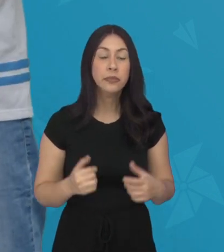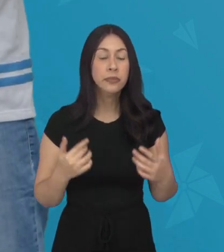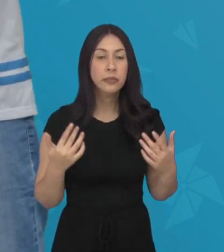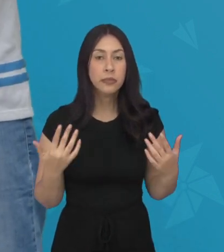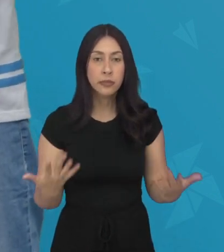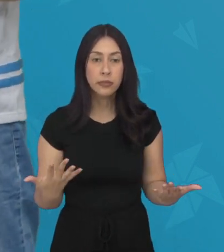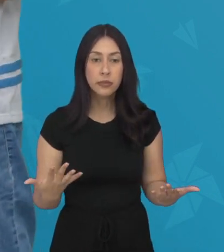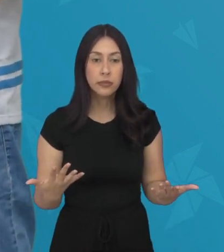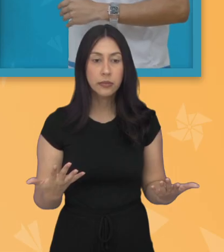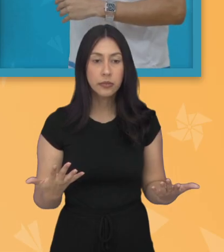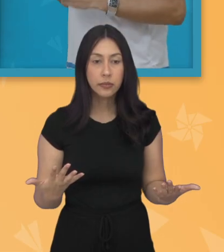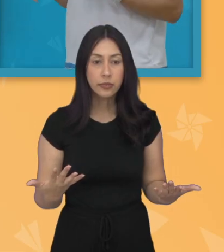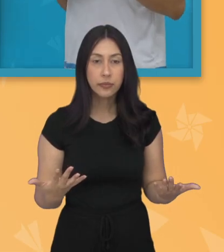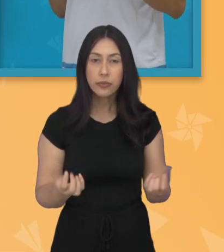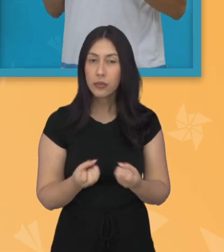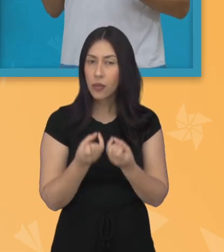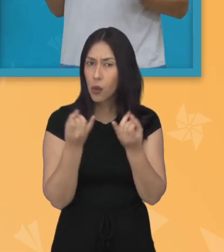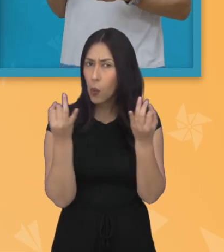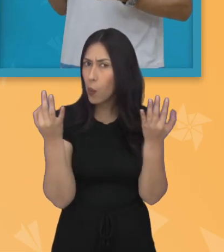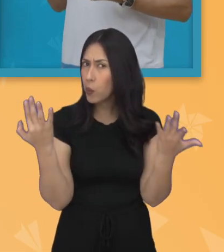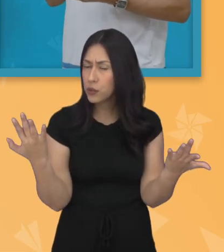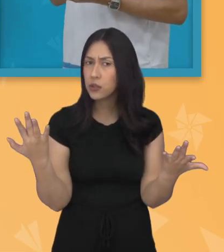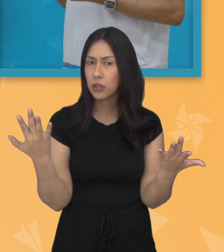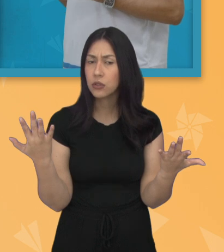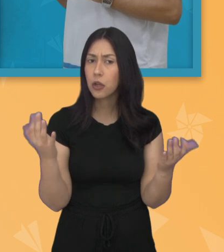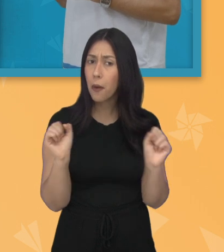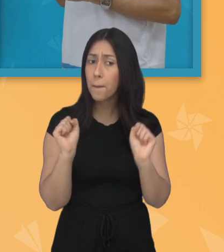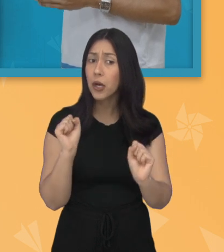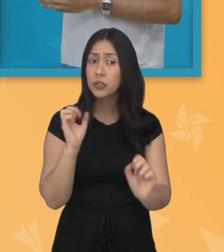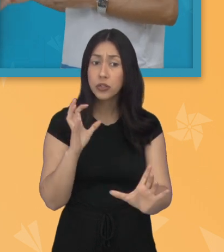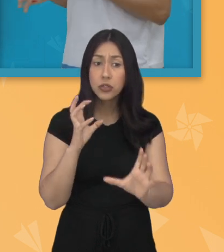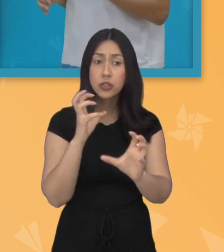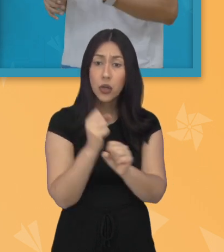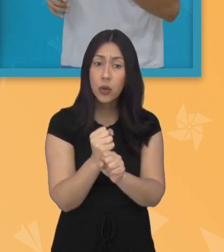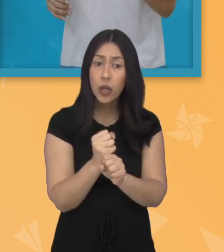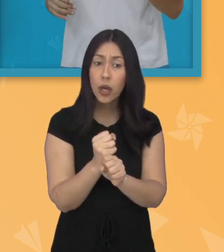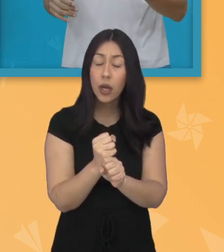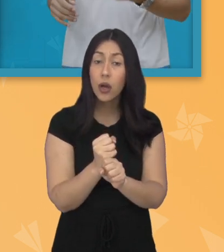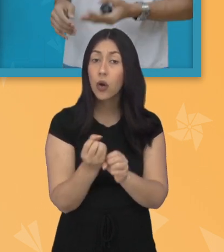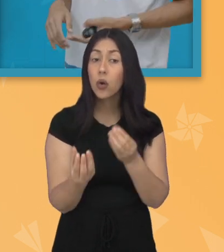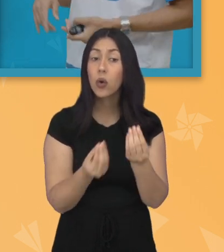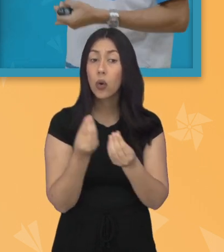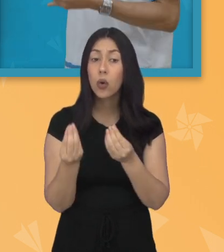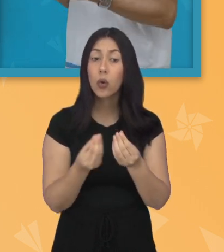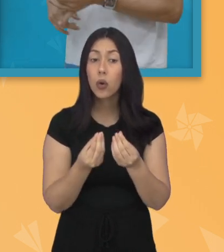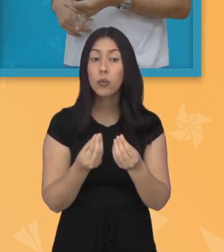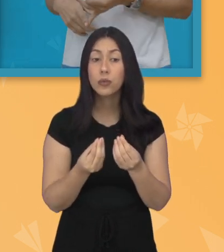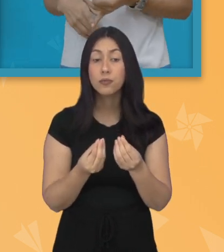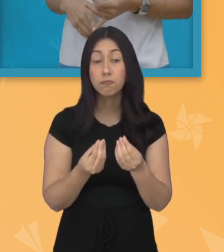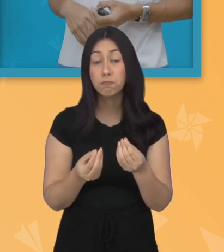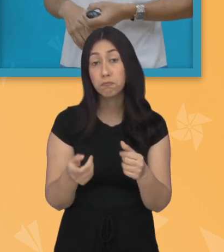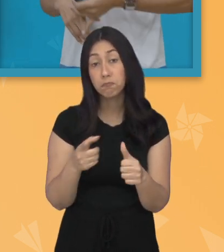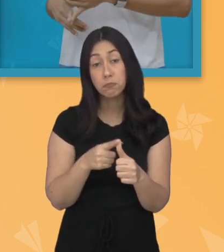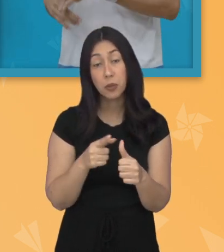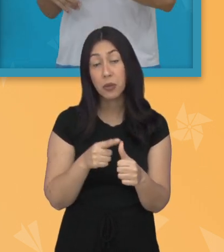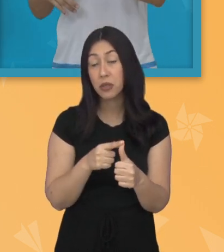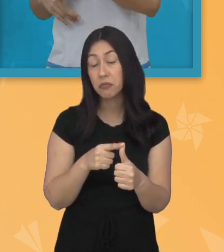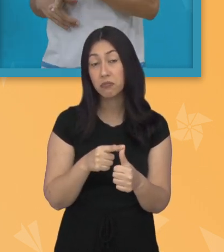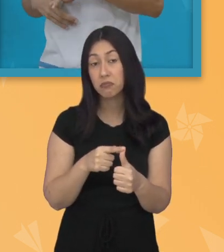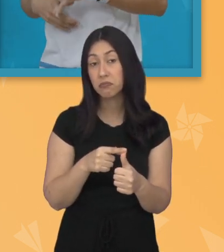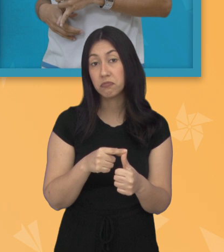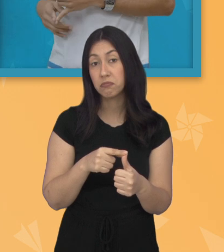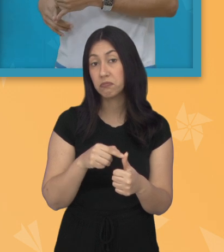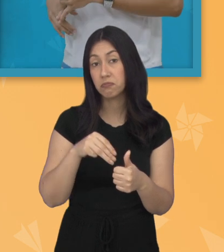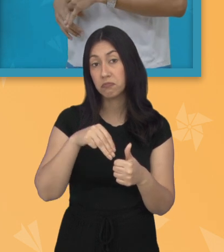Como eu falei antes, essas quantidades de substâncias, elas vão poder ser calculadas a partir das seguintes quantidades. Massa, como eu falei, geralmente